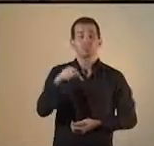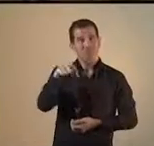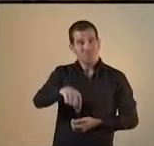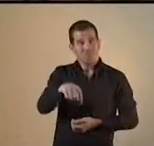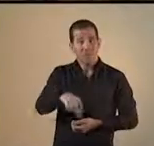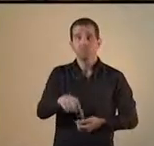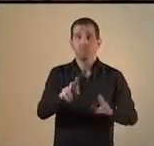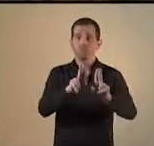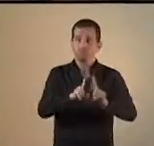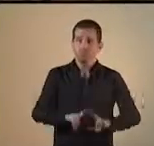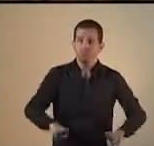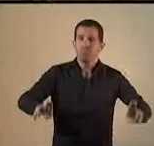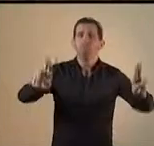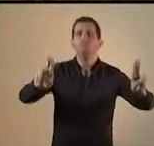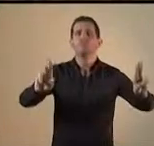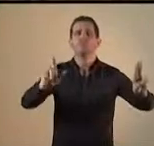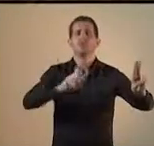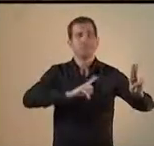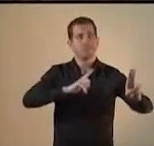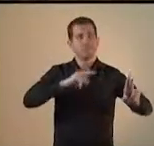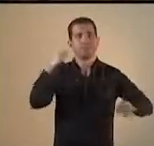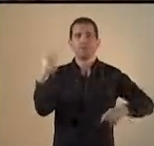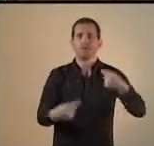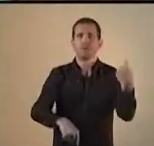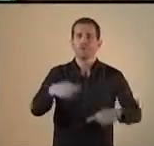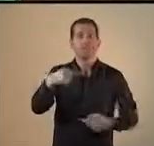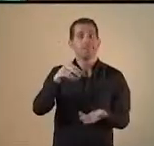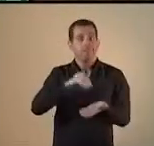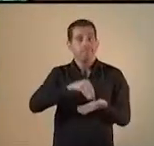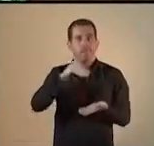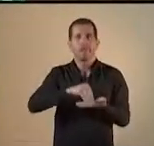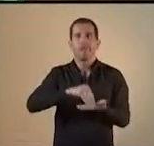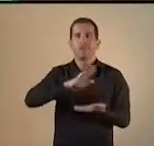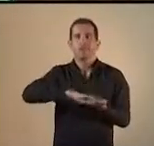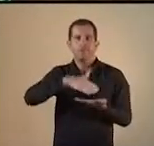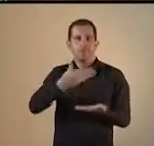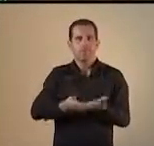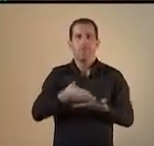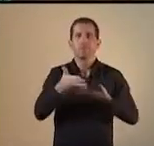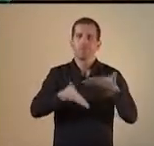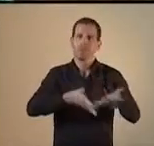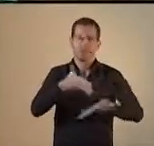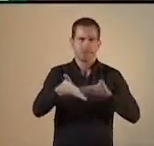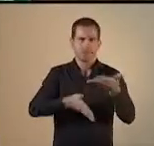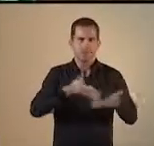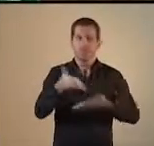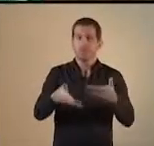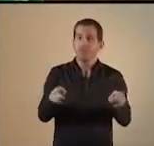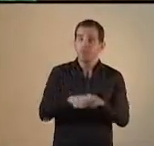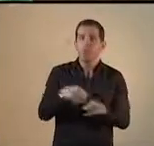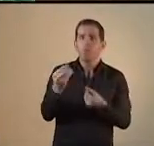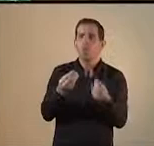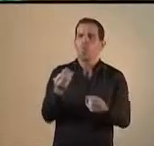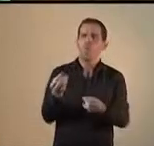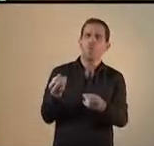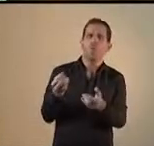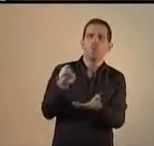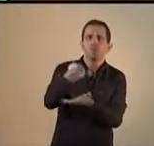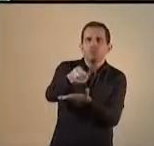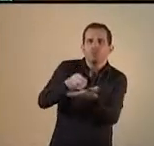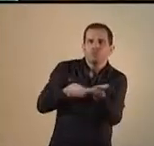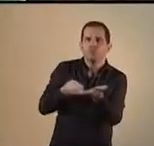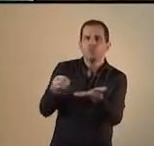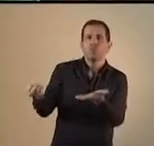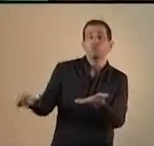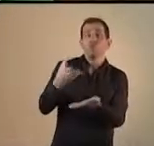Aqui na Universidade Federal de Santa Catarina há uma discussão sobre a falta de intérprete de Libras e a contratação de novos